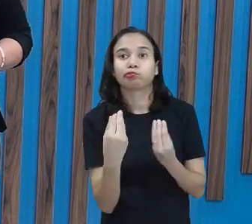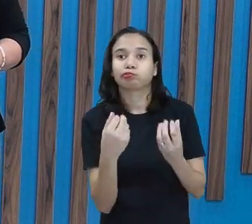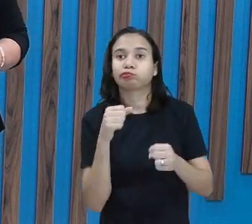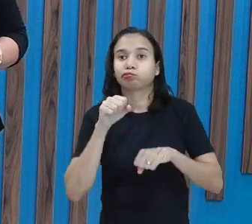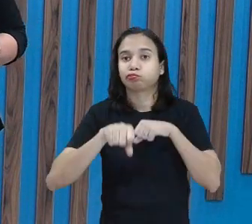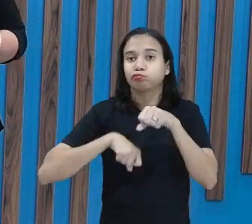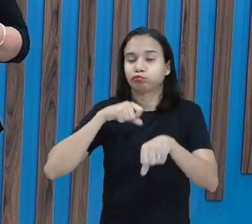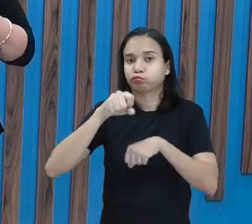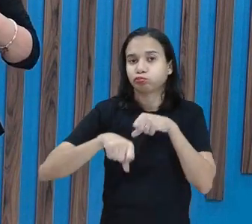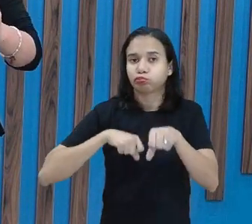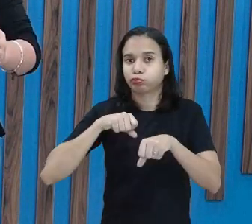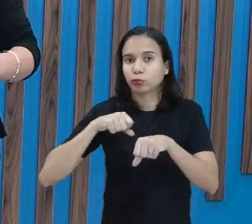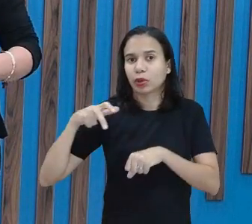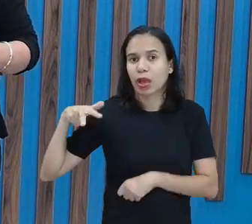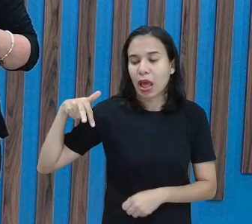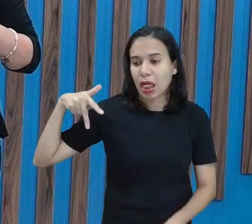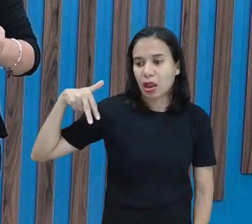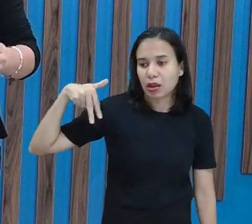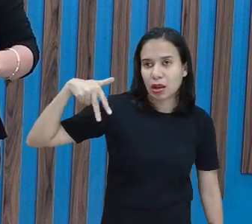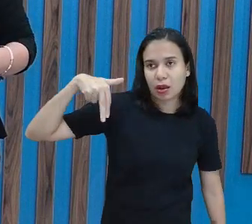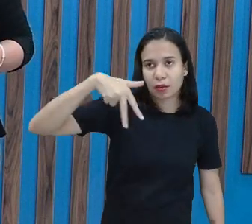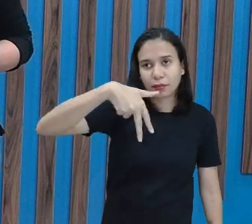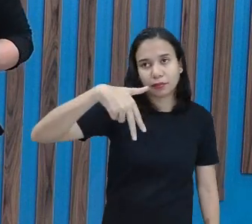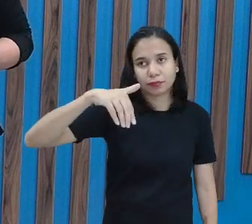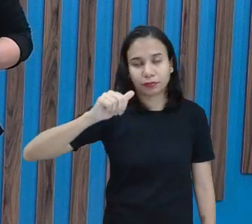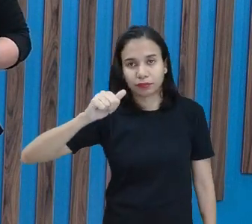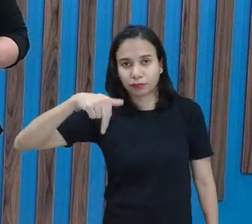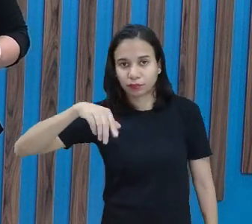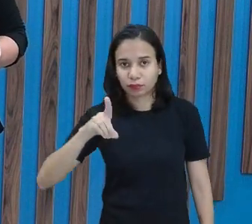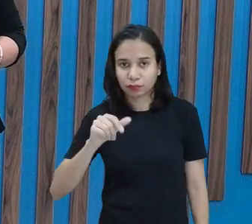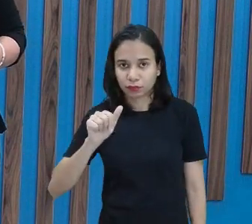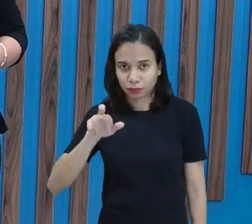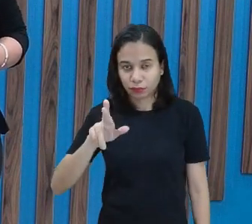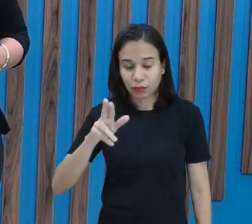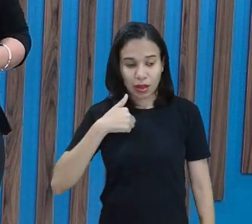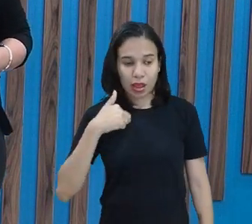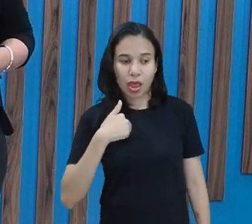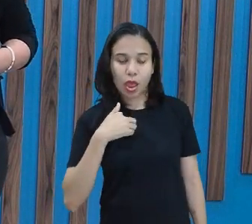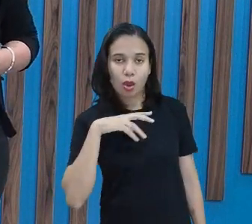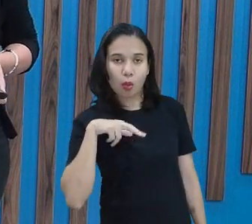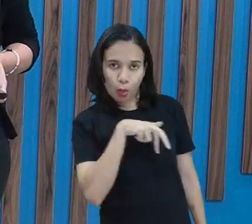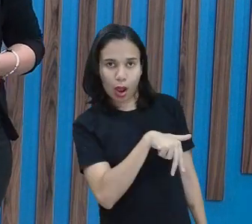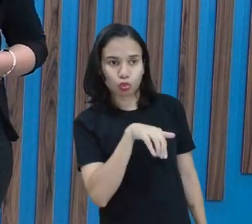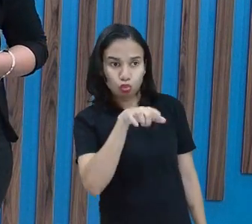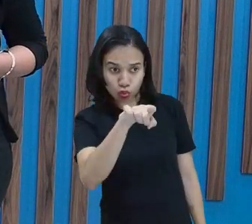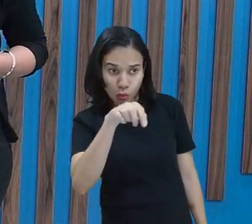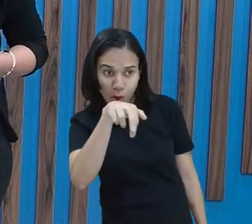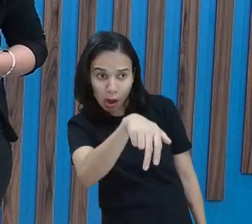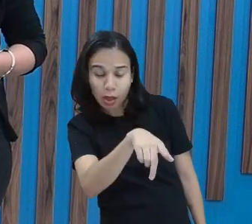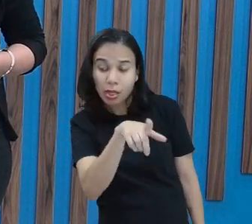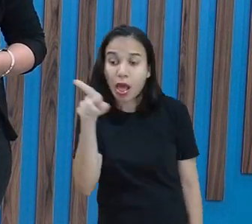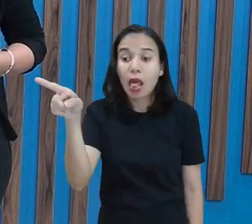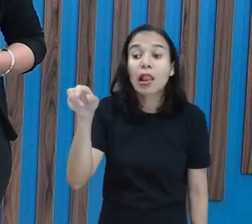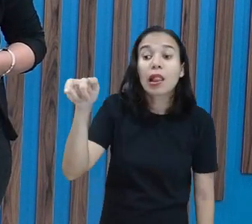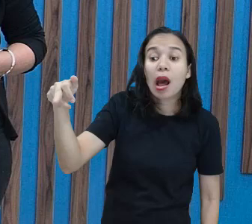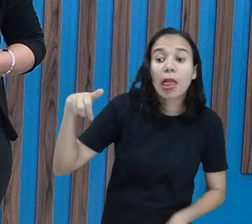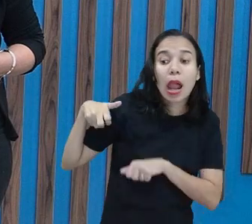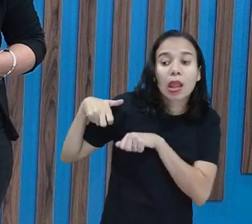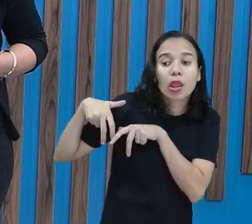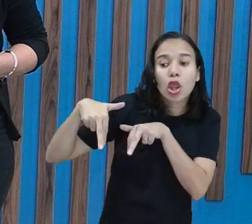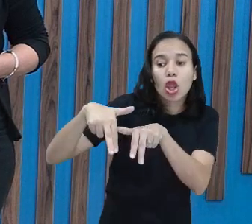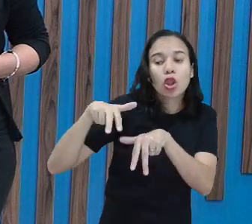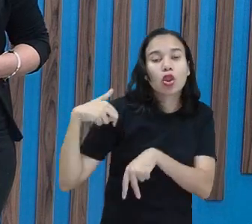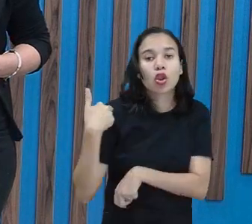olha só, andar, tá? Eu ando, tu andas, ele anda, é um movimento, é